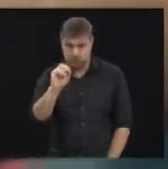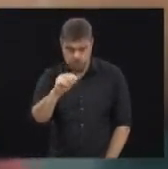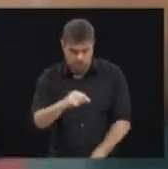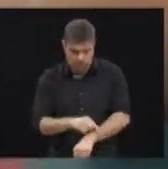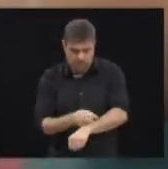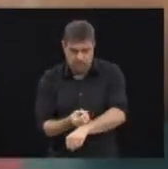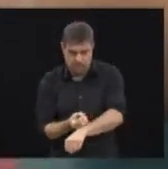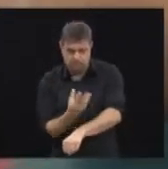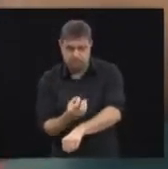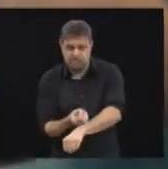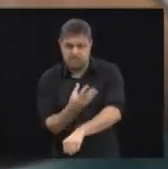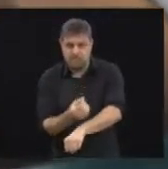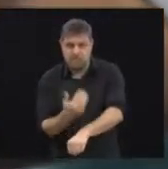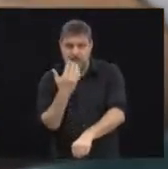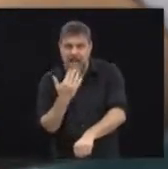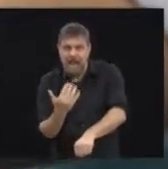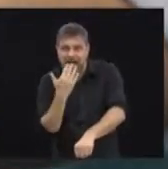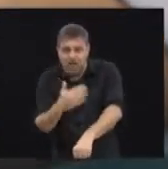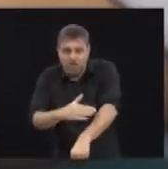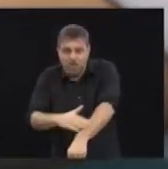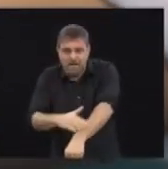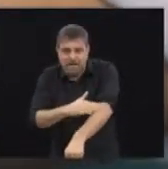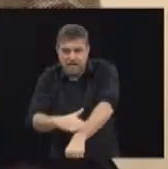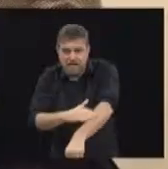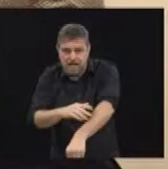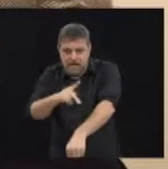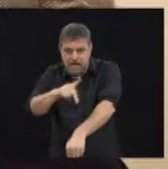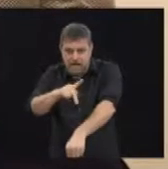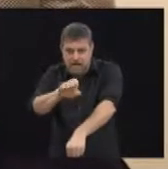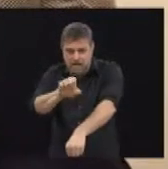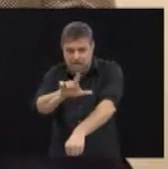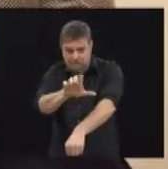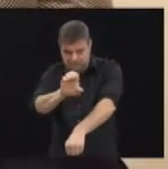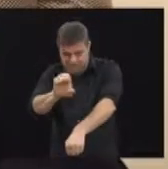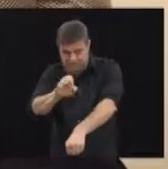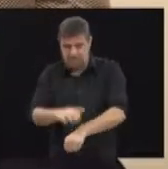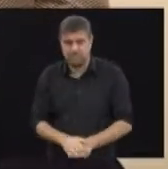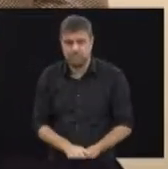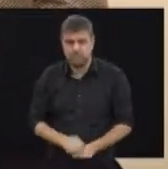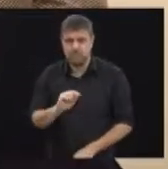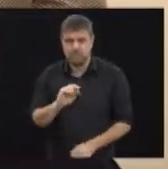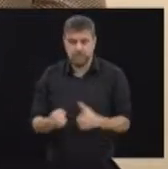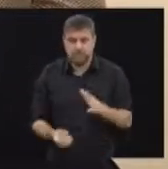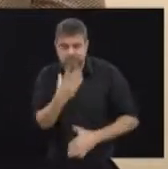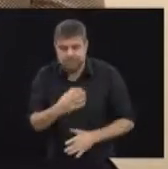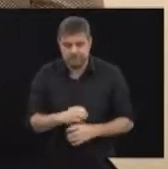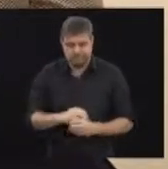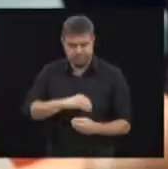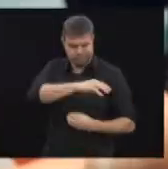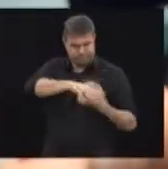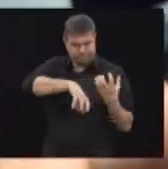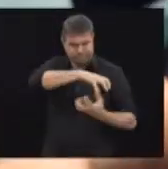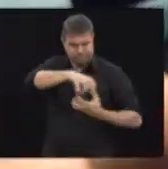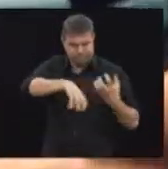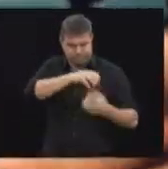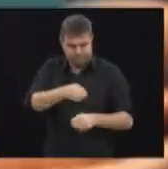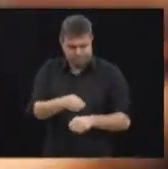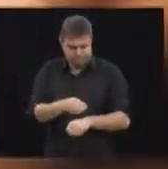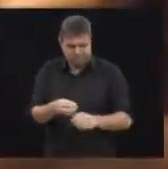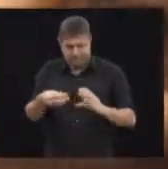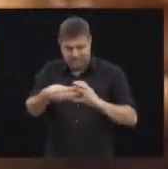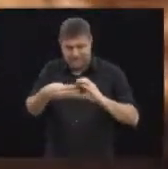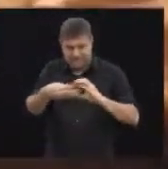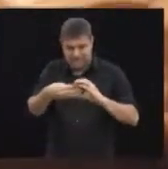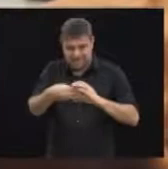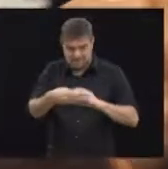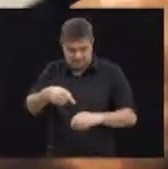Ela ejeta a cor para dar a cor uniforme na nossa pele. Dá uma loucura nessa célula, que é